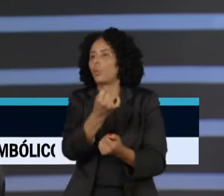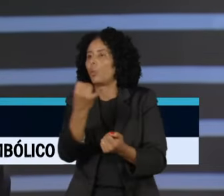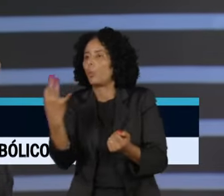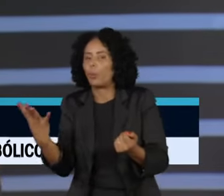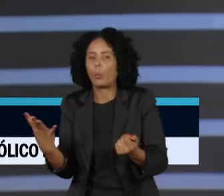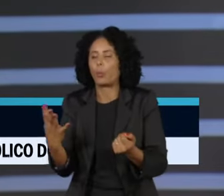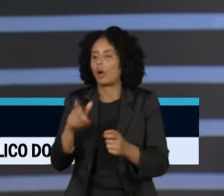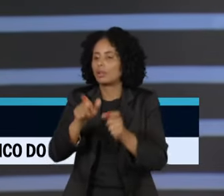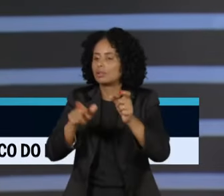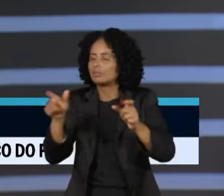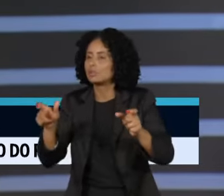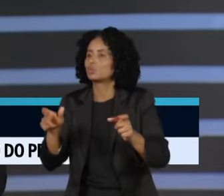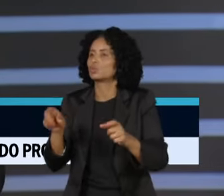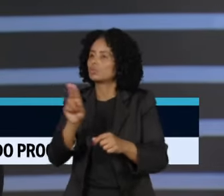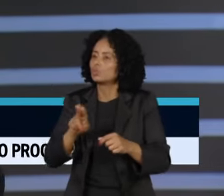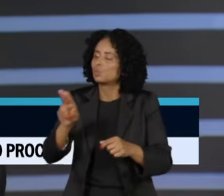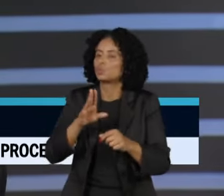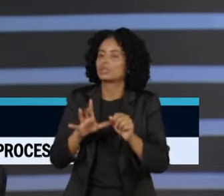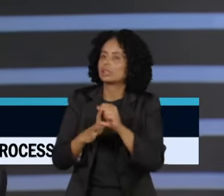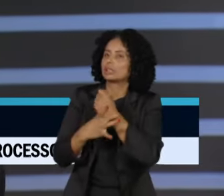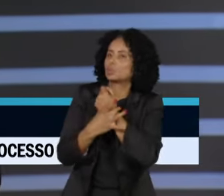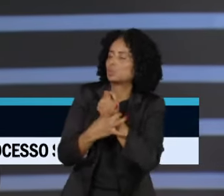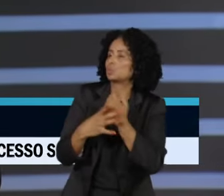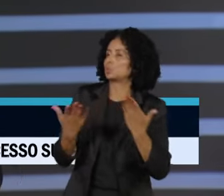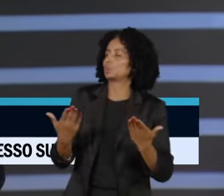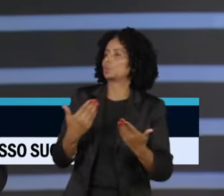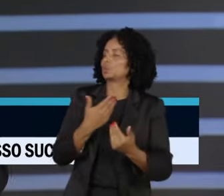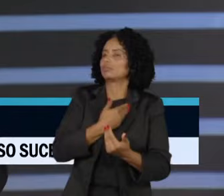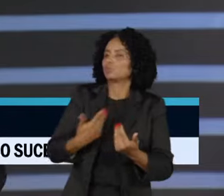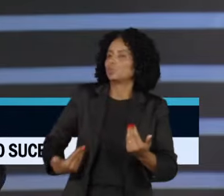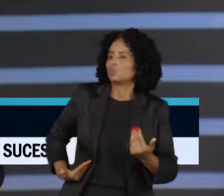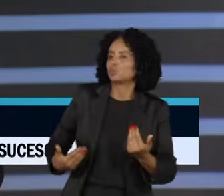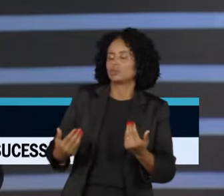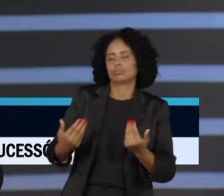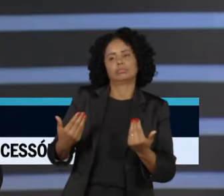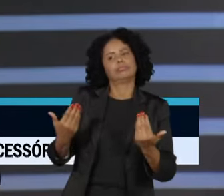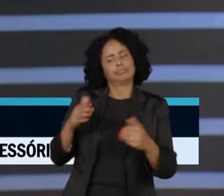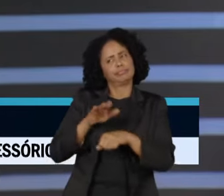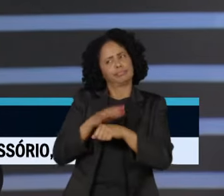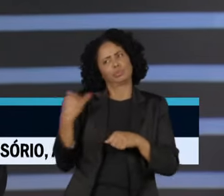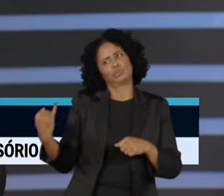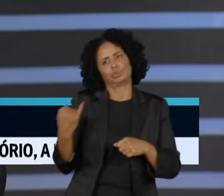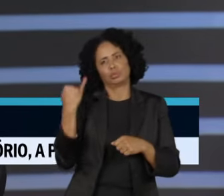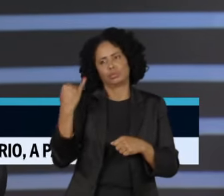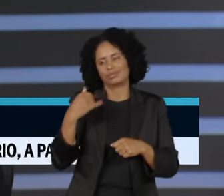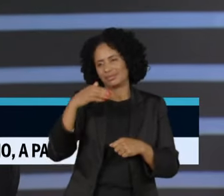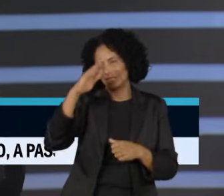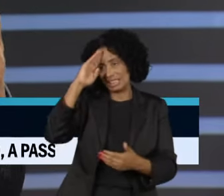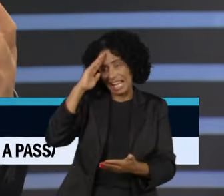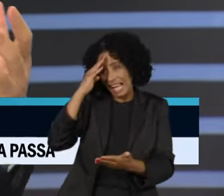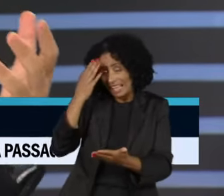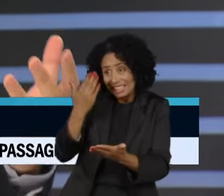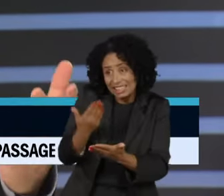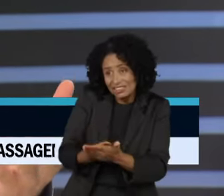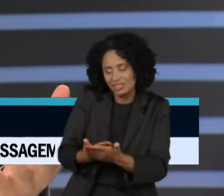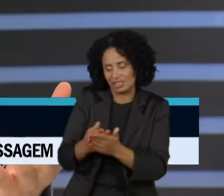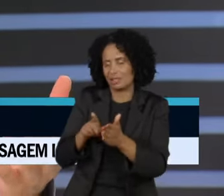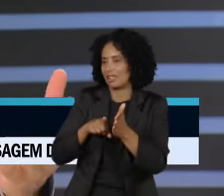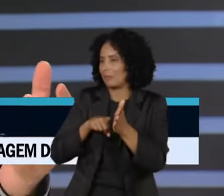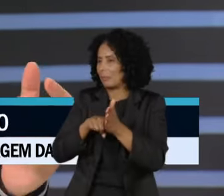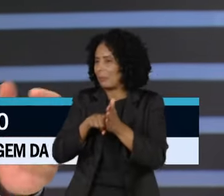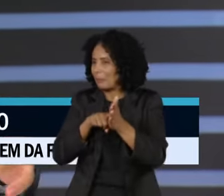segurança pública necessária. Então, é importante, não acreditem naquelas pessoas que dizem que o IBGE está querendo roubar